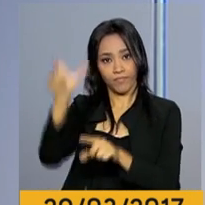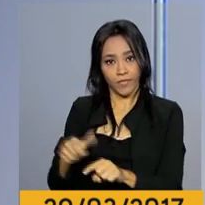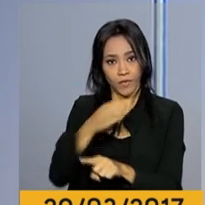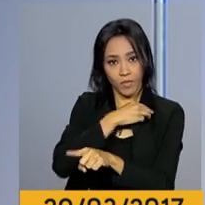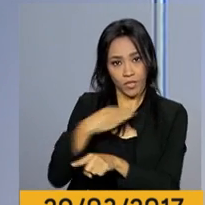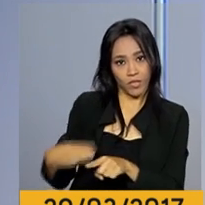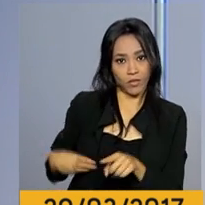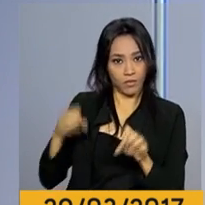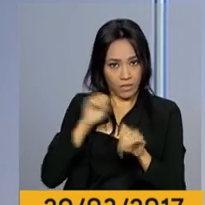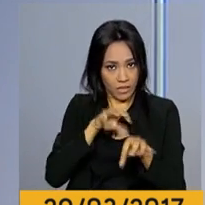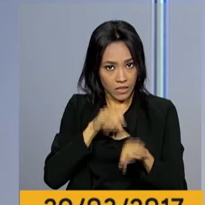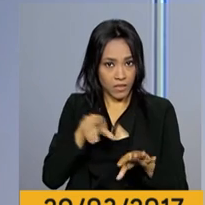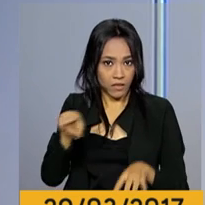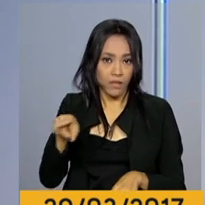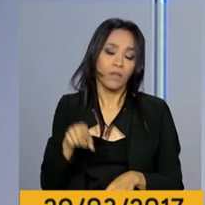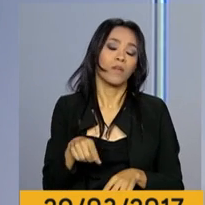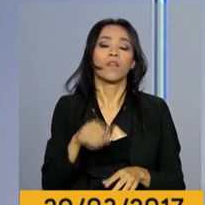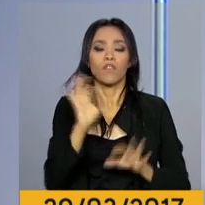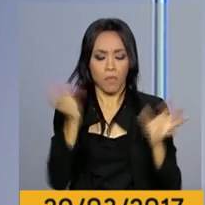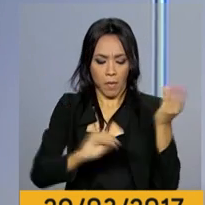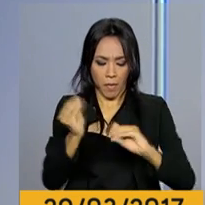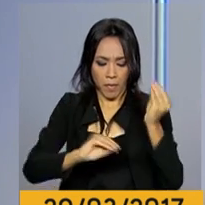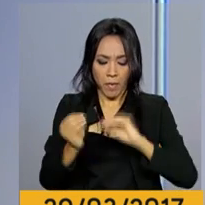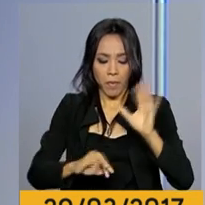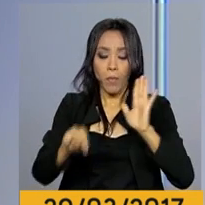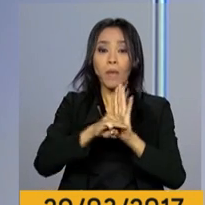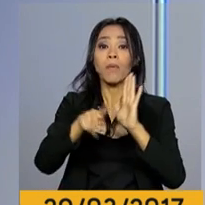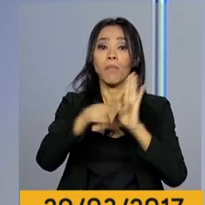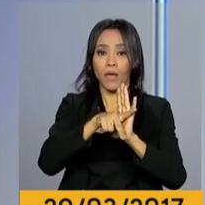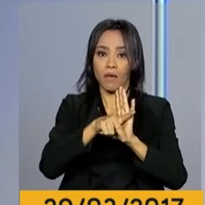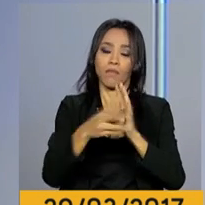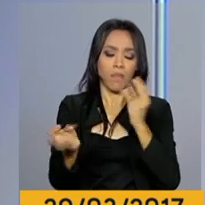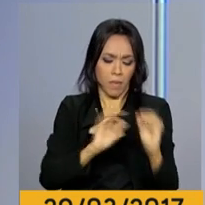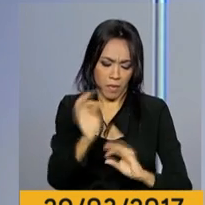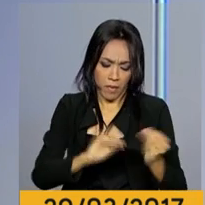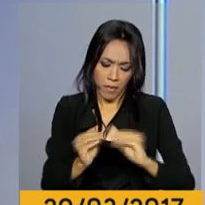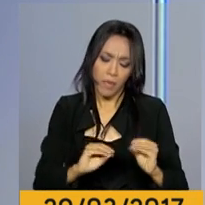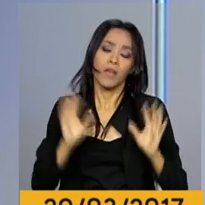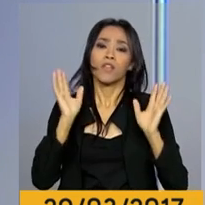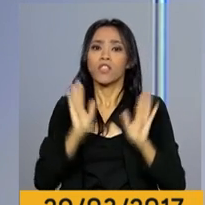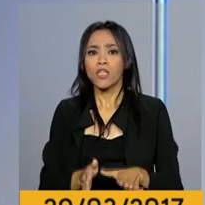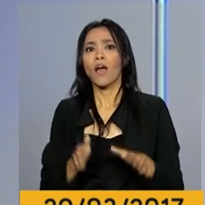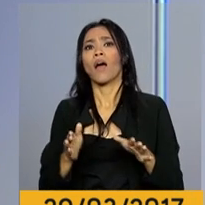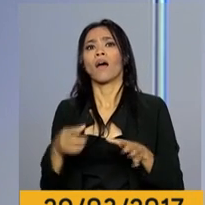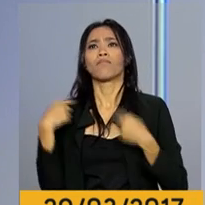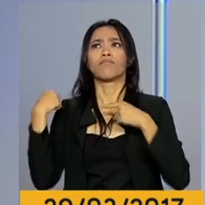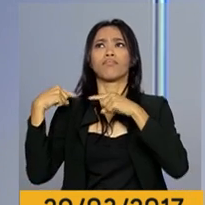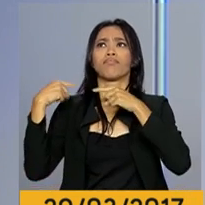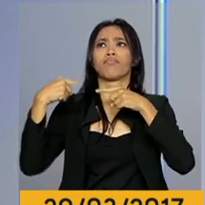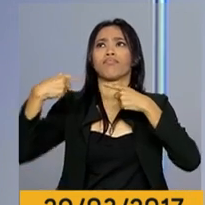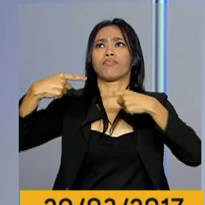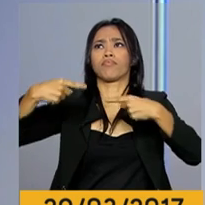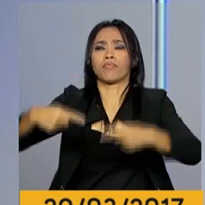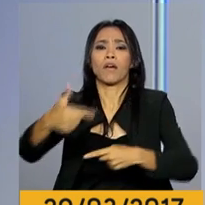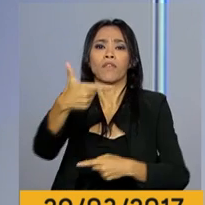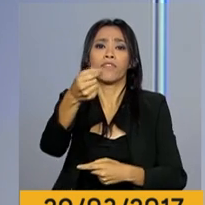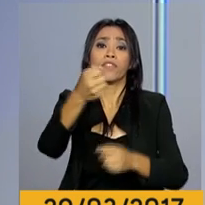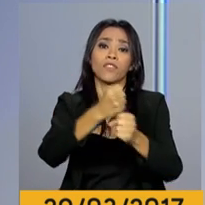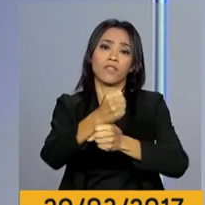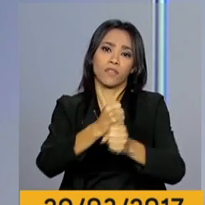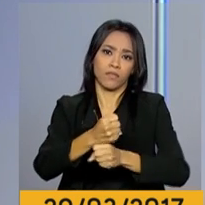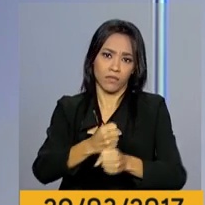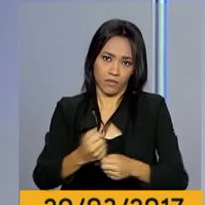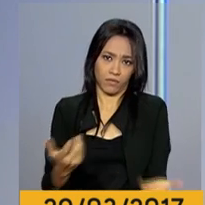veiculada por medida provisória o fato é que ela já havia sido debatida durante os sete anos e seis